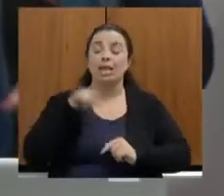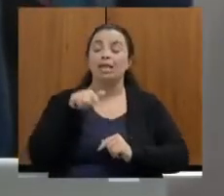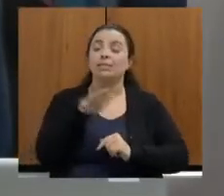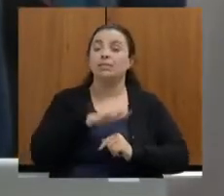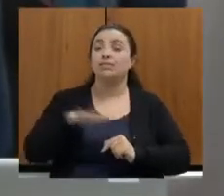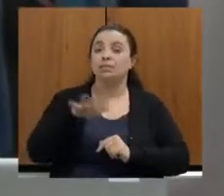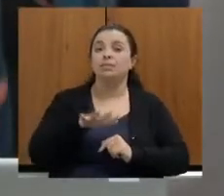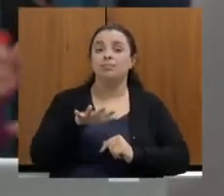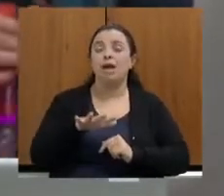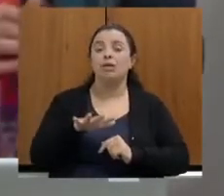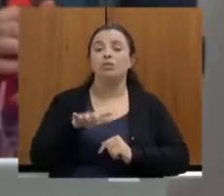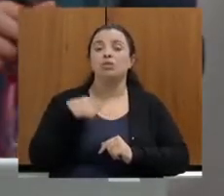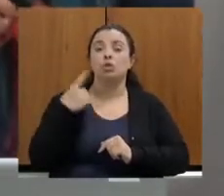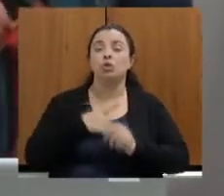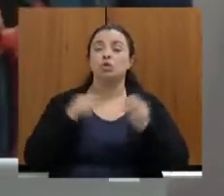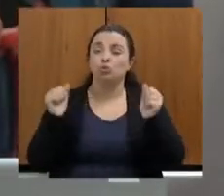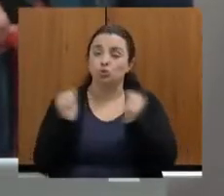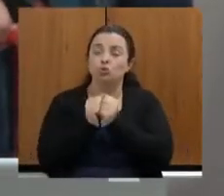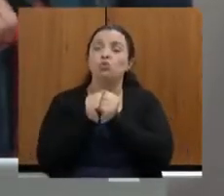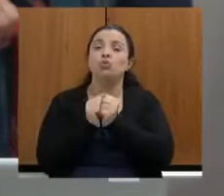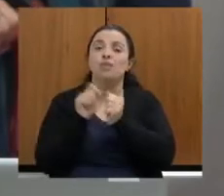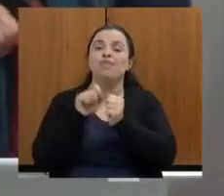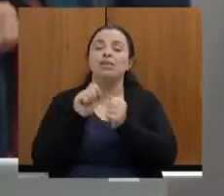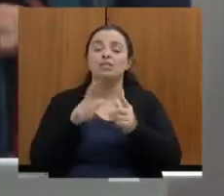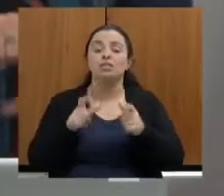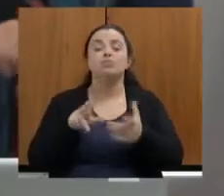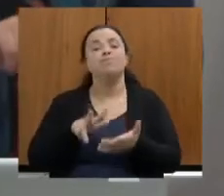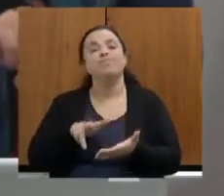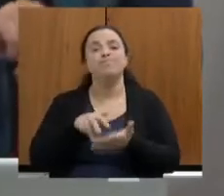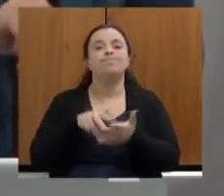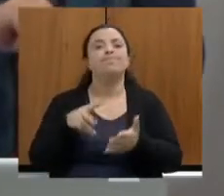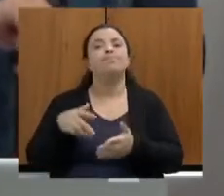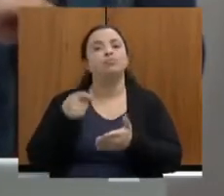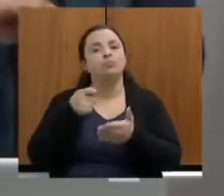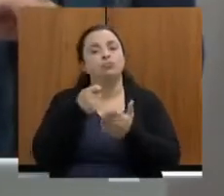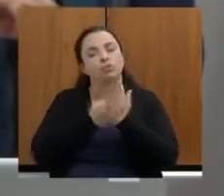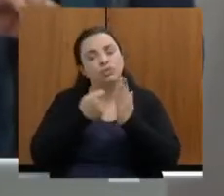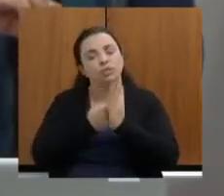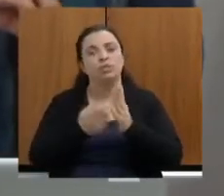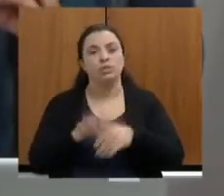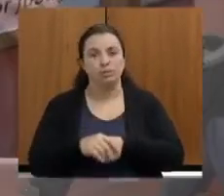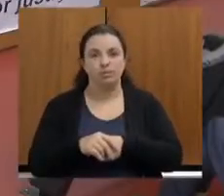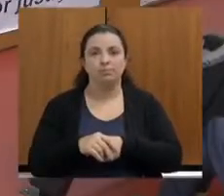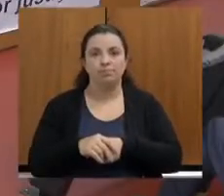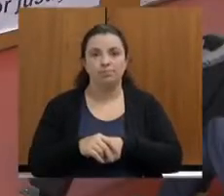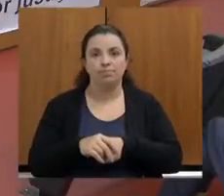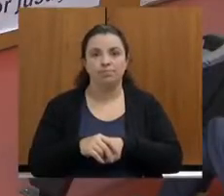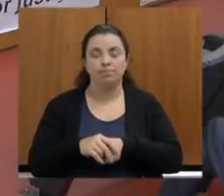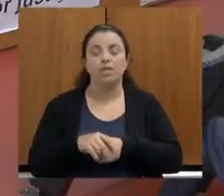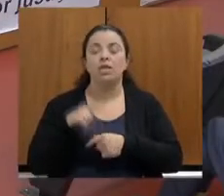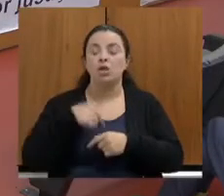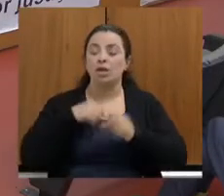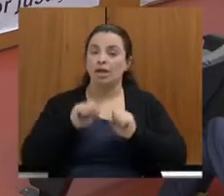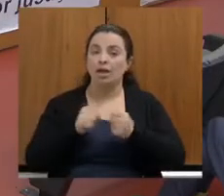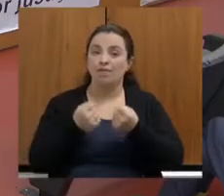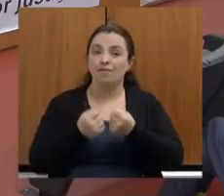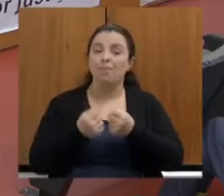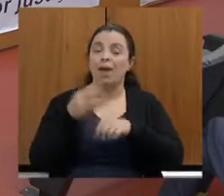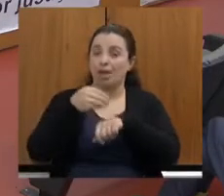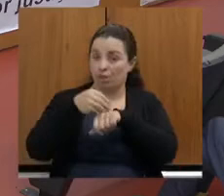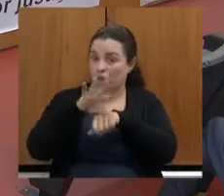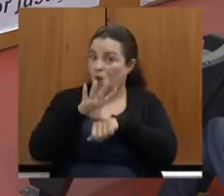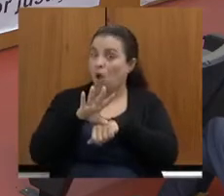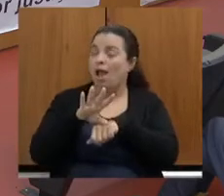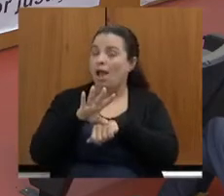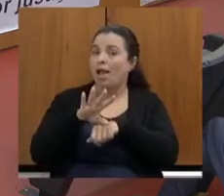esse lugar eu queria reafirmar isso né e ao reafirmar isso mandar o recado para